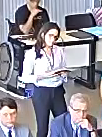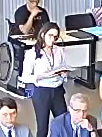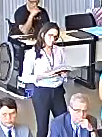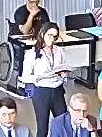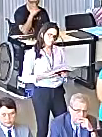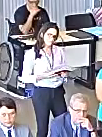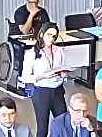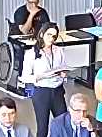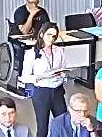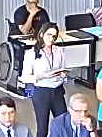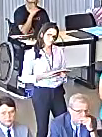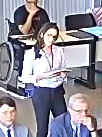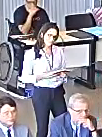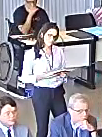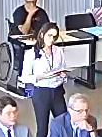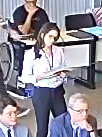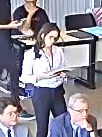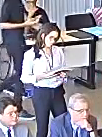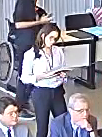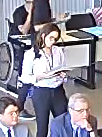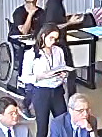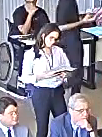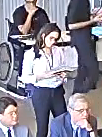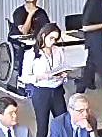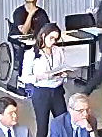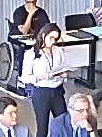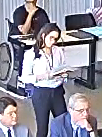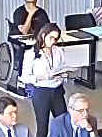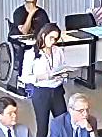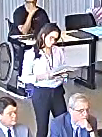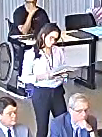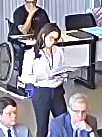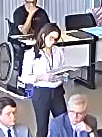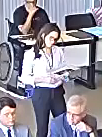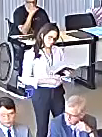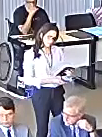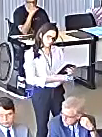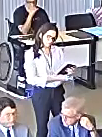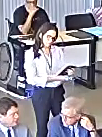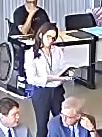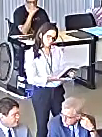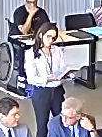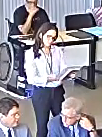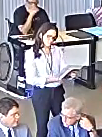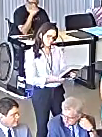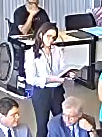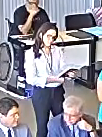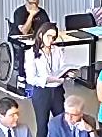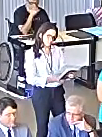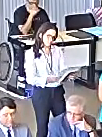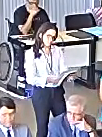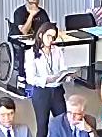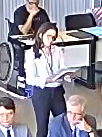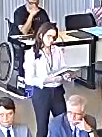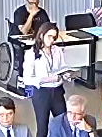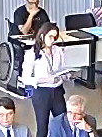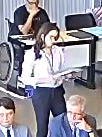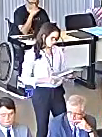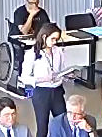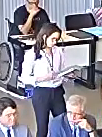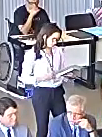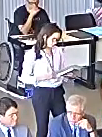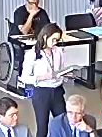por suas vez os deputados que aprovam permaneçam como se encontram estão aprovados passa à terceira fase